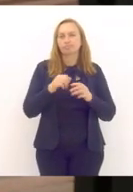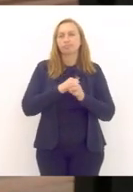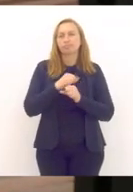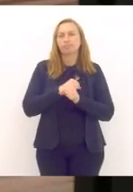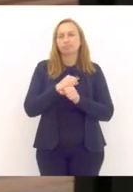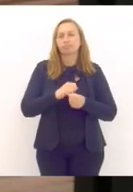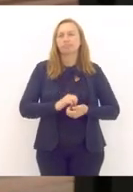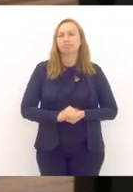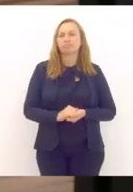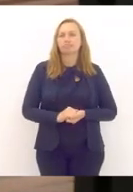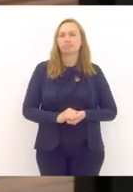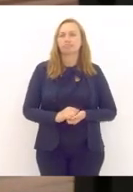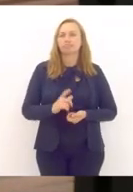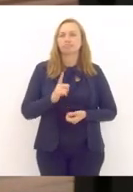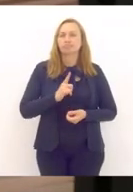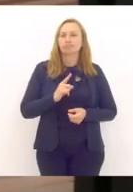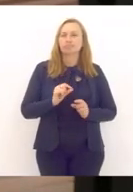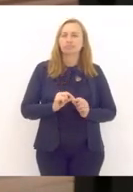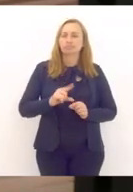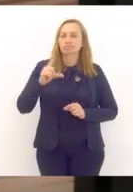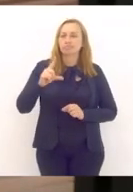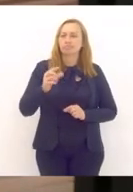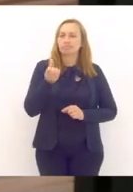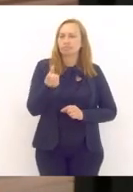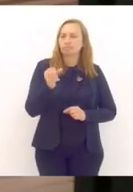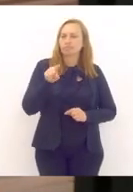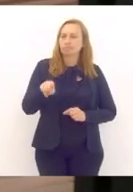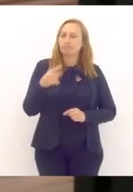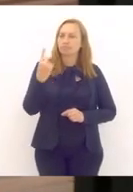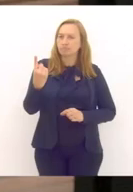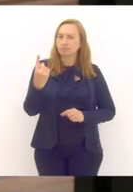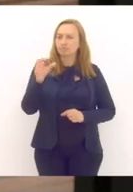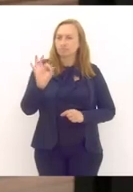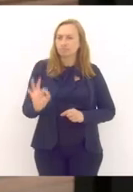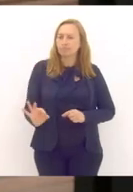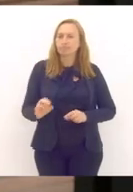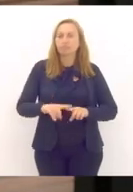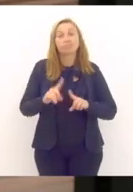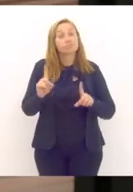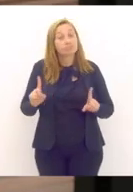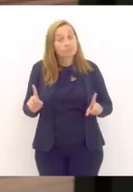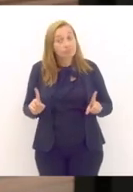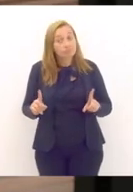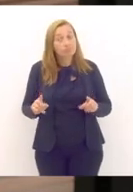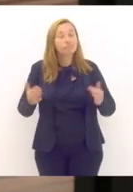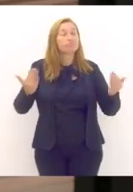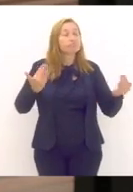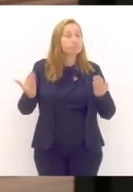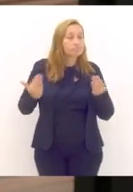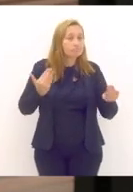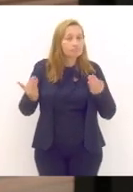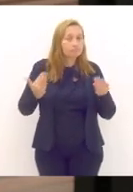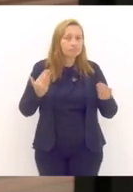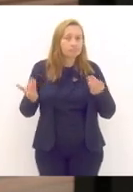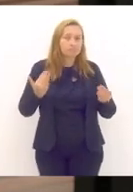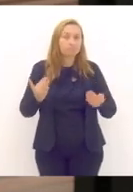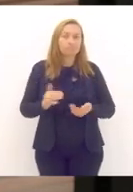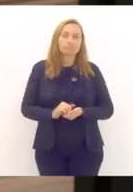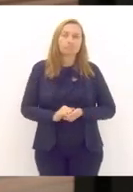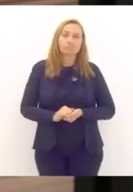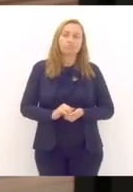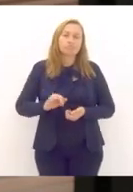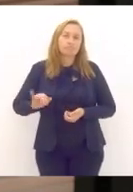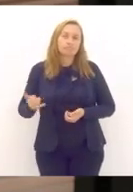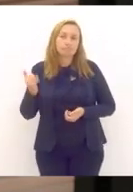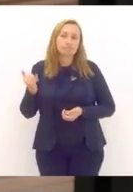ele teve um aumento nominal de 6,1%, mas se for comparado com a